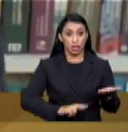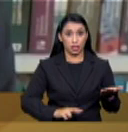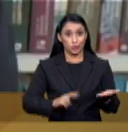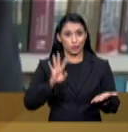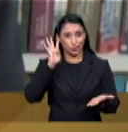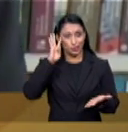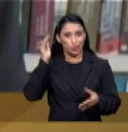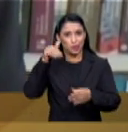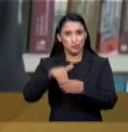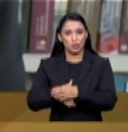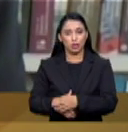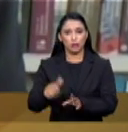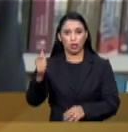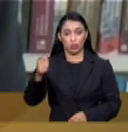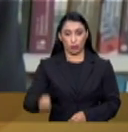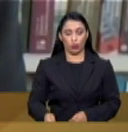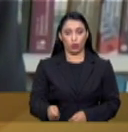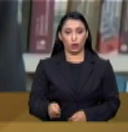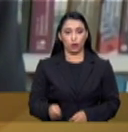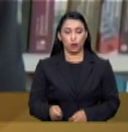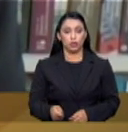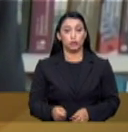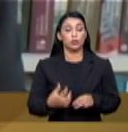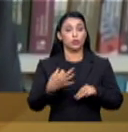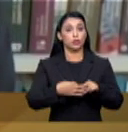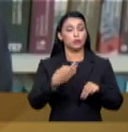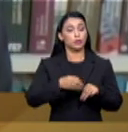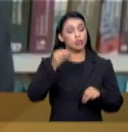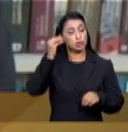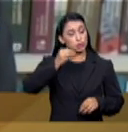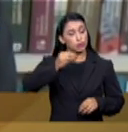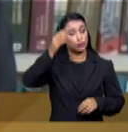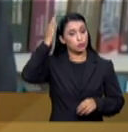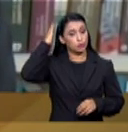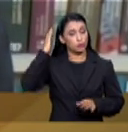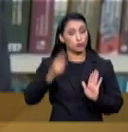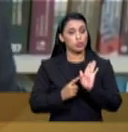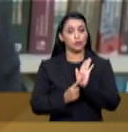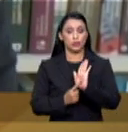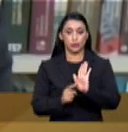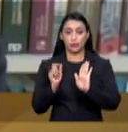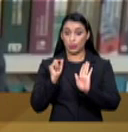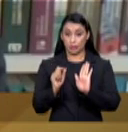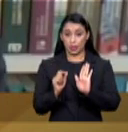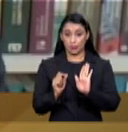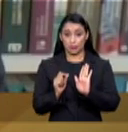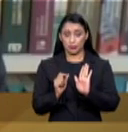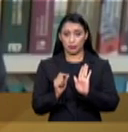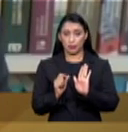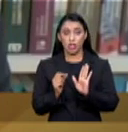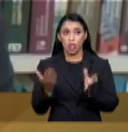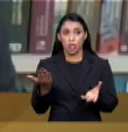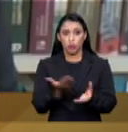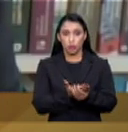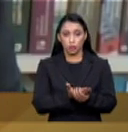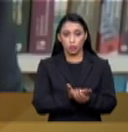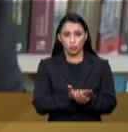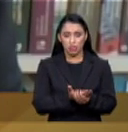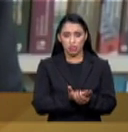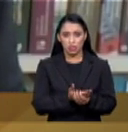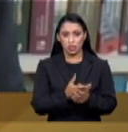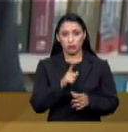lhe é característica, o ministro Fux expôs que, tratando-se de ação